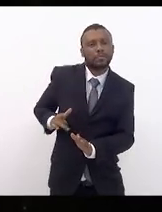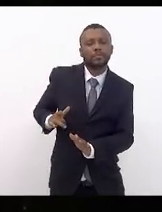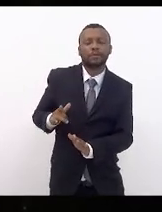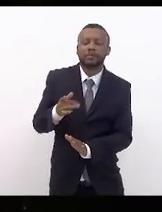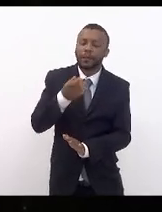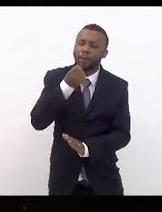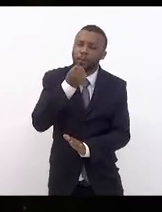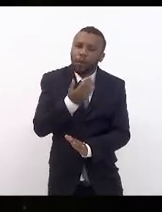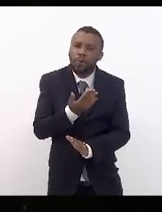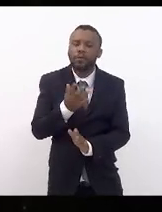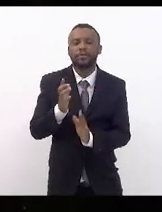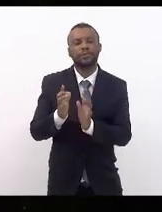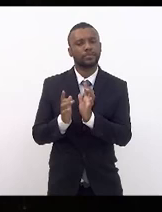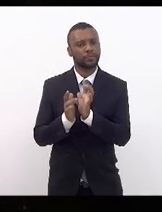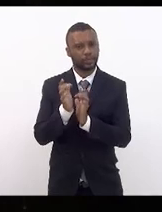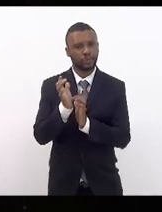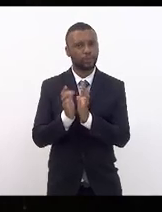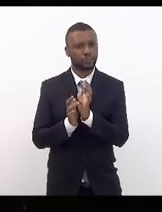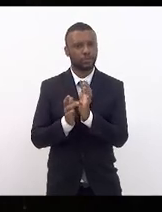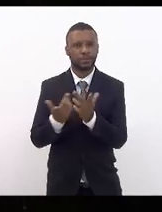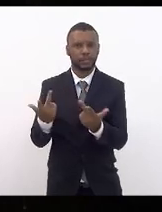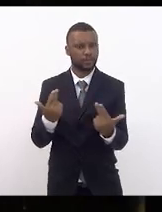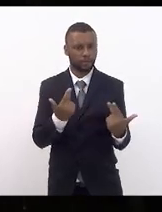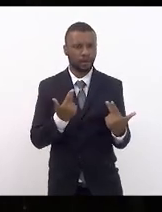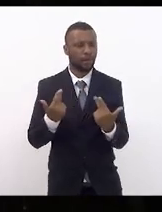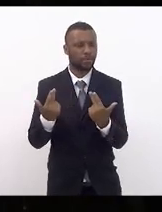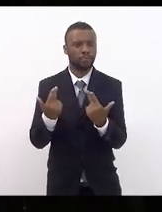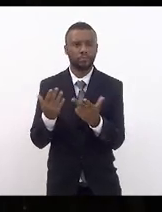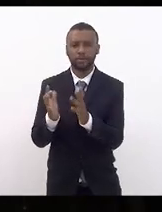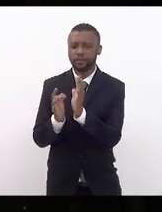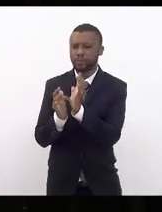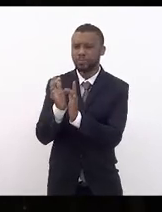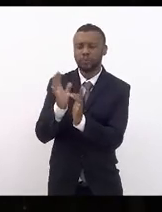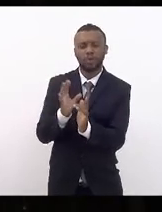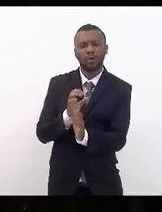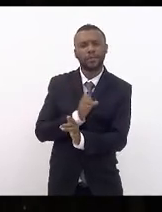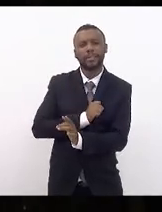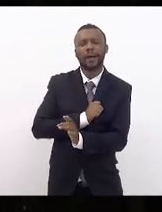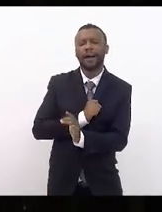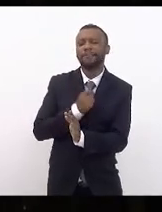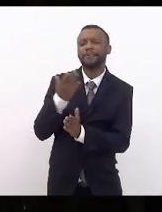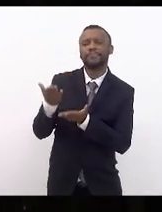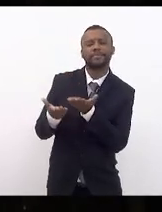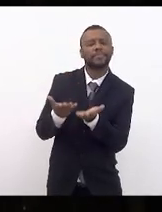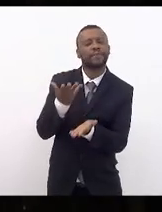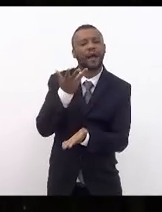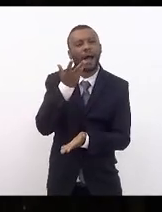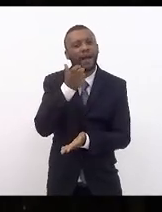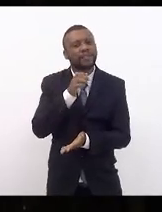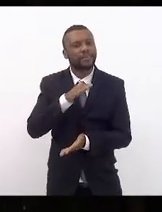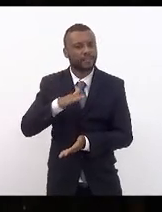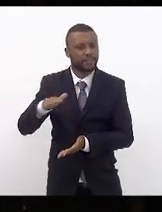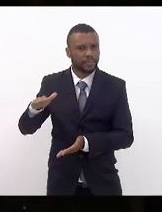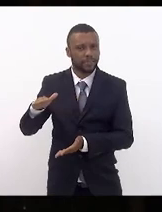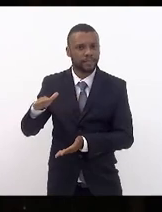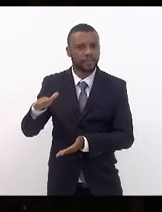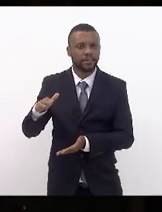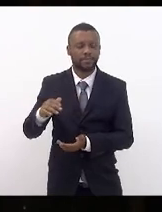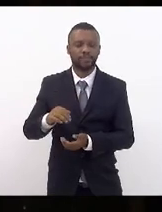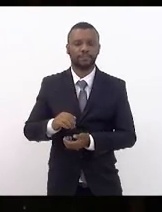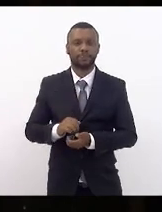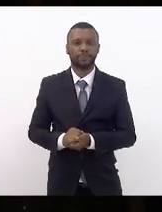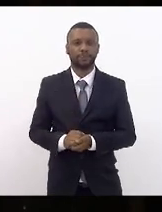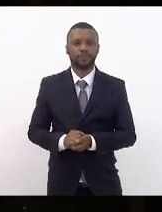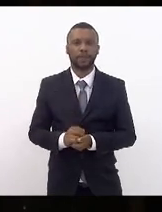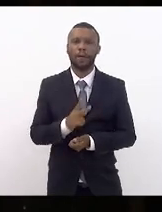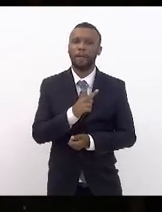bondade de Jesus. Jesus gostava de crianças. Os pais